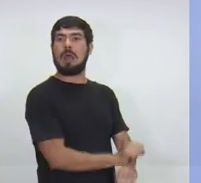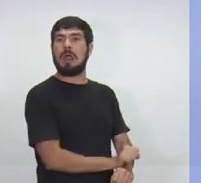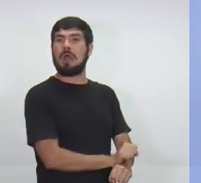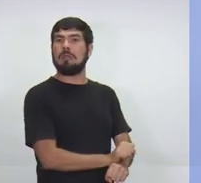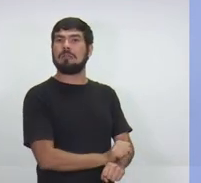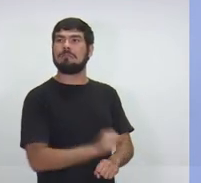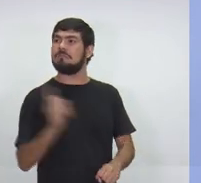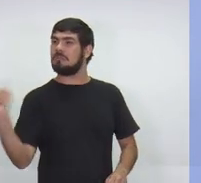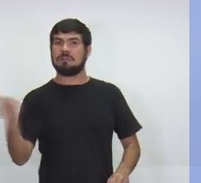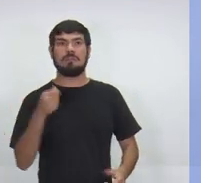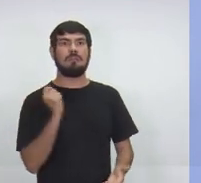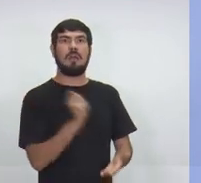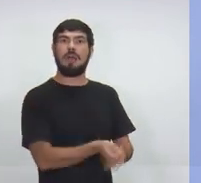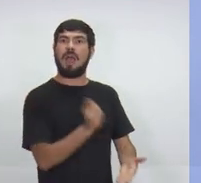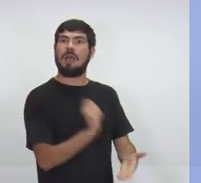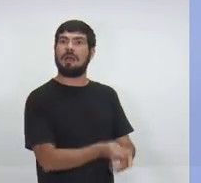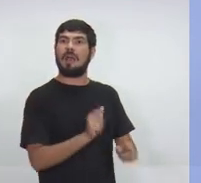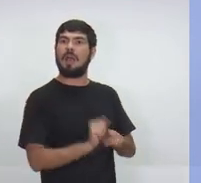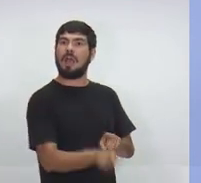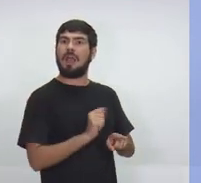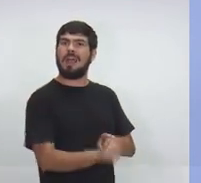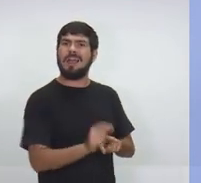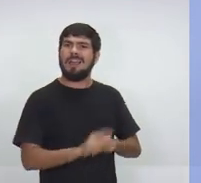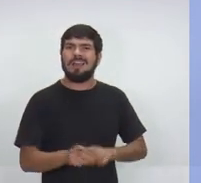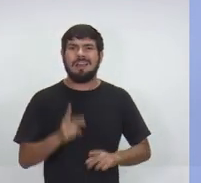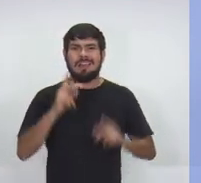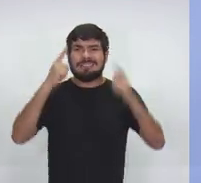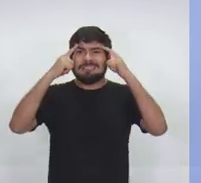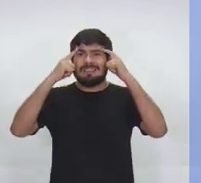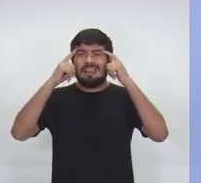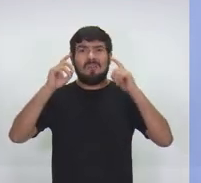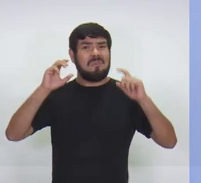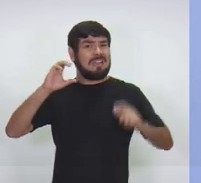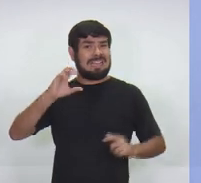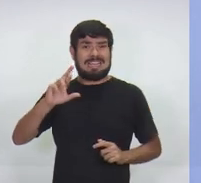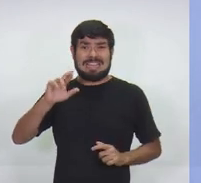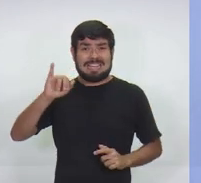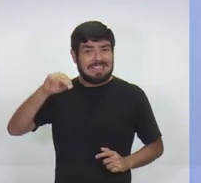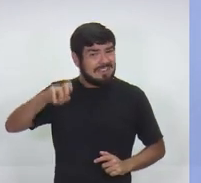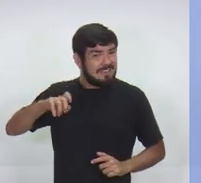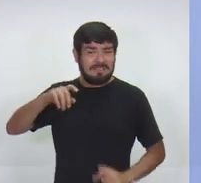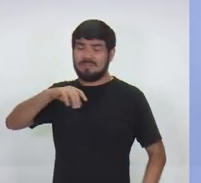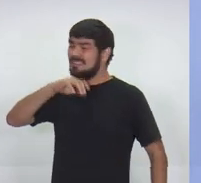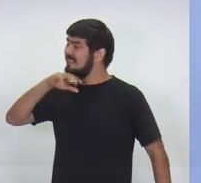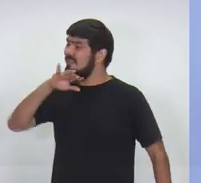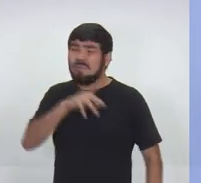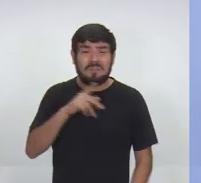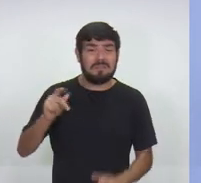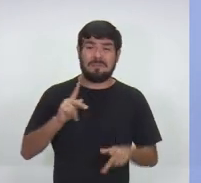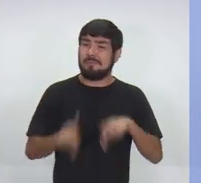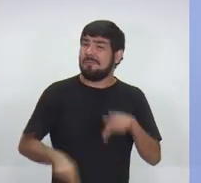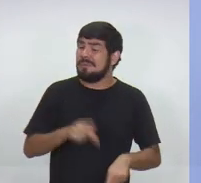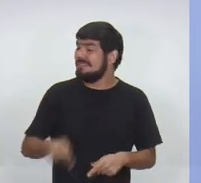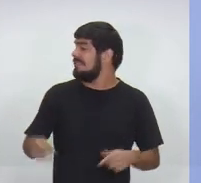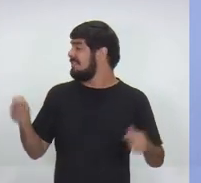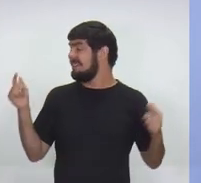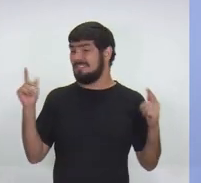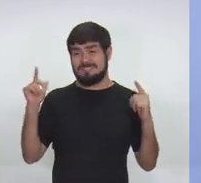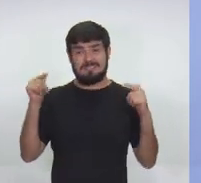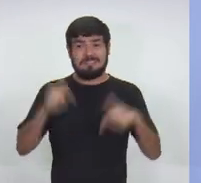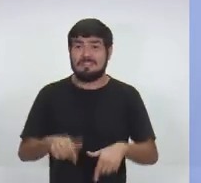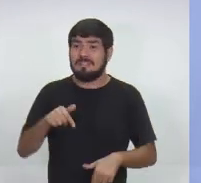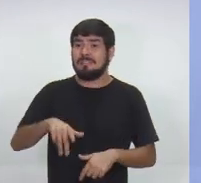é que é um crime contra a população e isso se vê é um crime que está se cometendo no estado do amazonas por isso